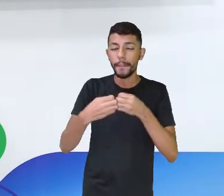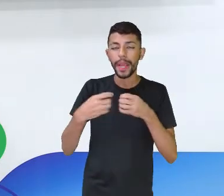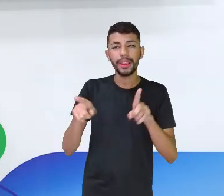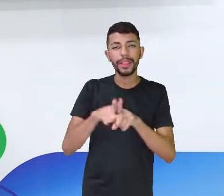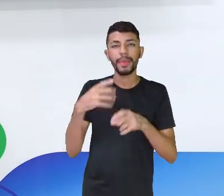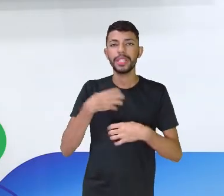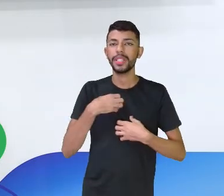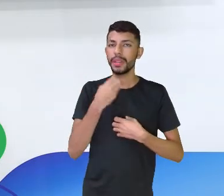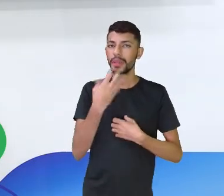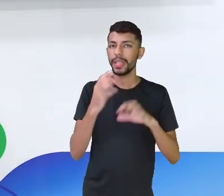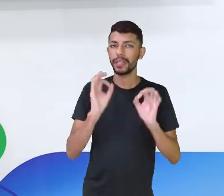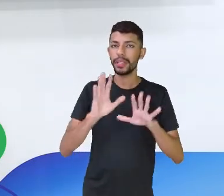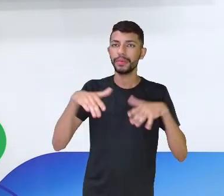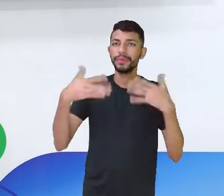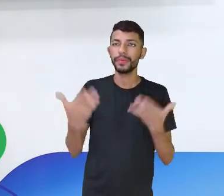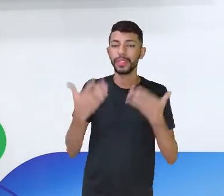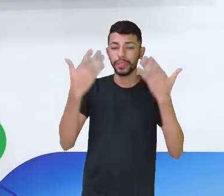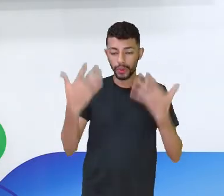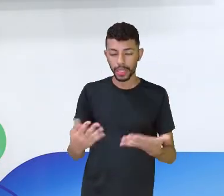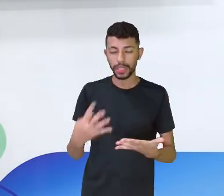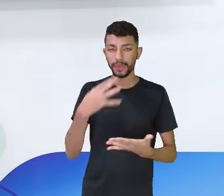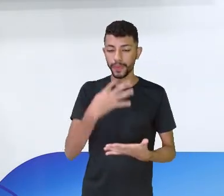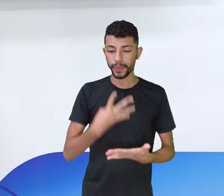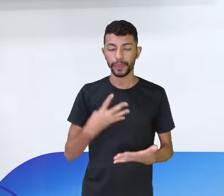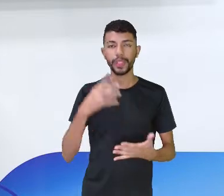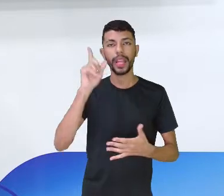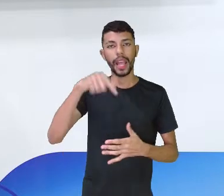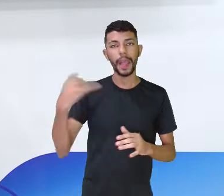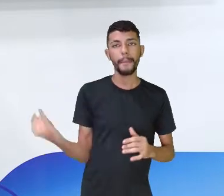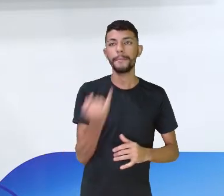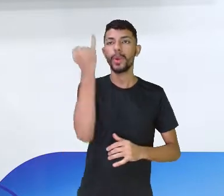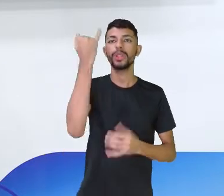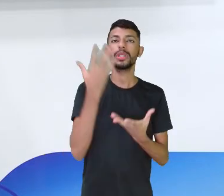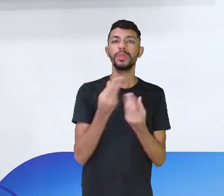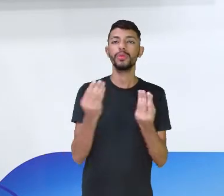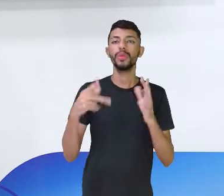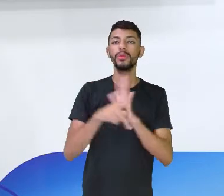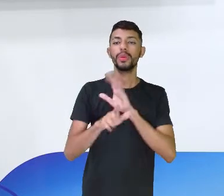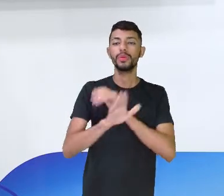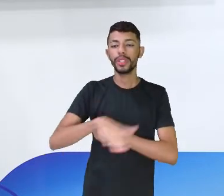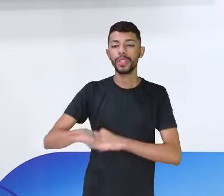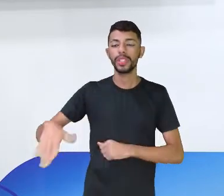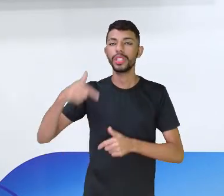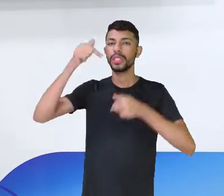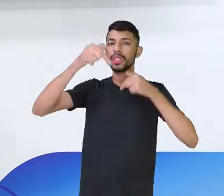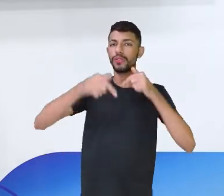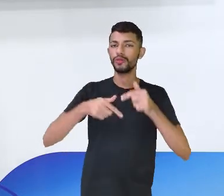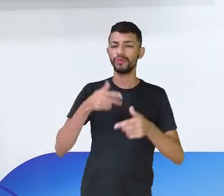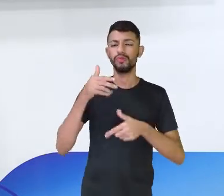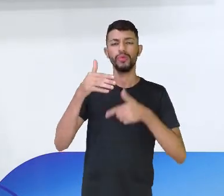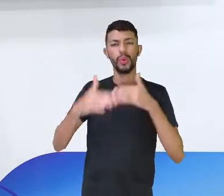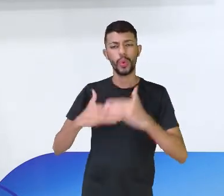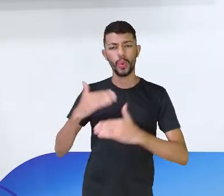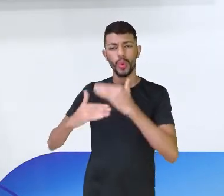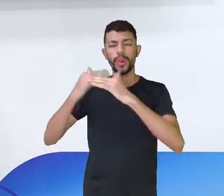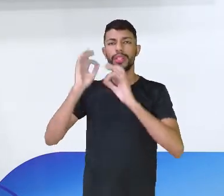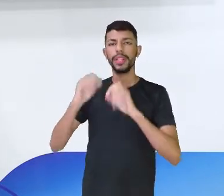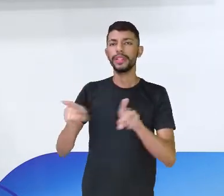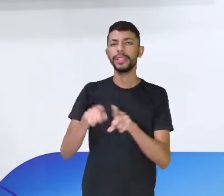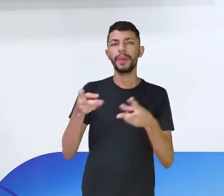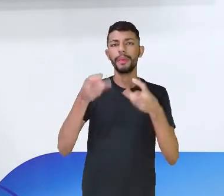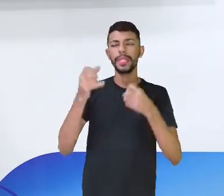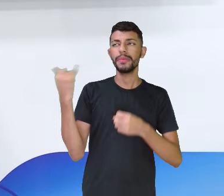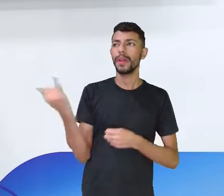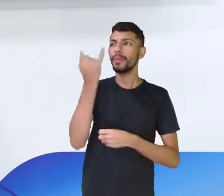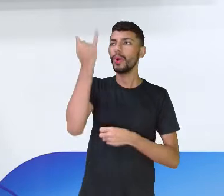também. Então esse autoconhecimento, ele é muito importante para que as crianças funcionem e para que elas percebam a importância